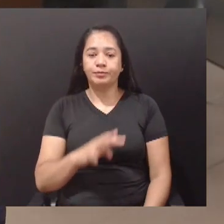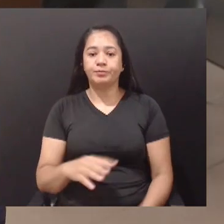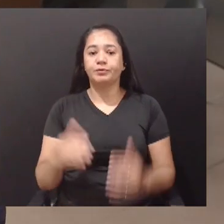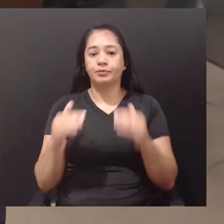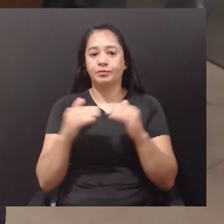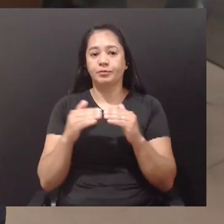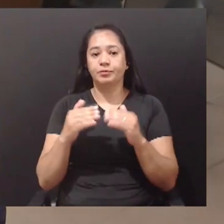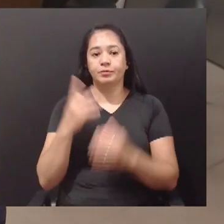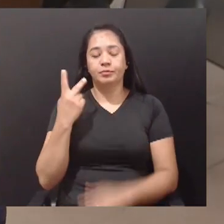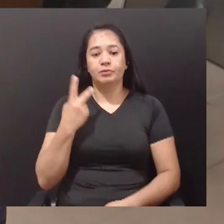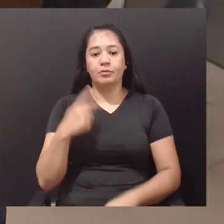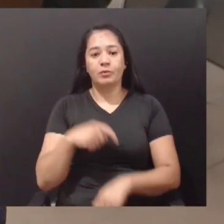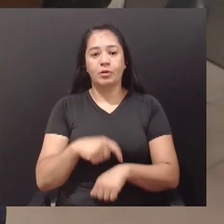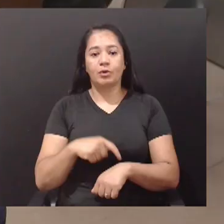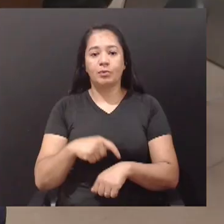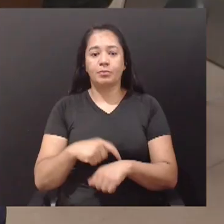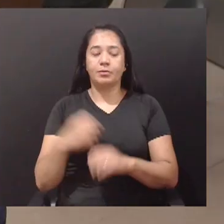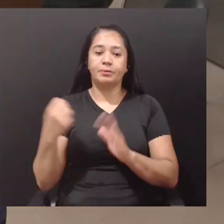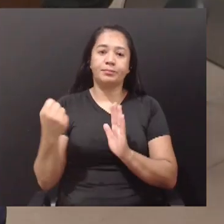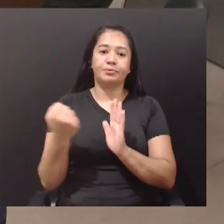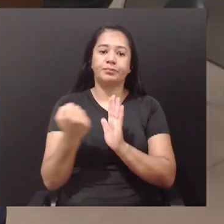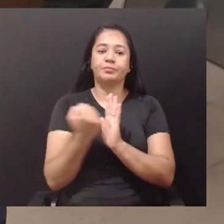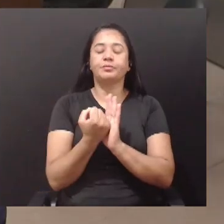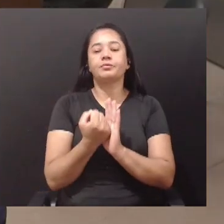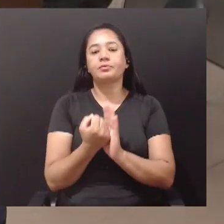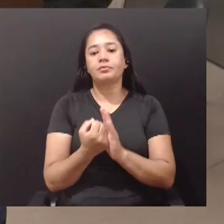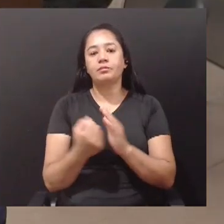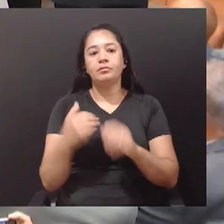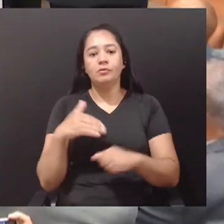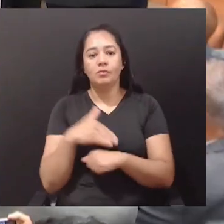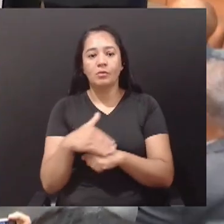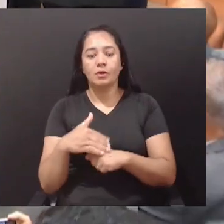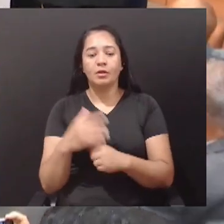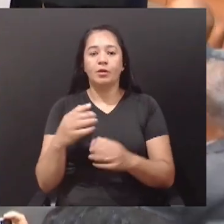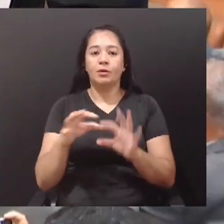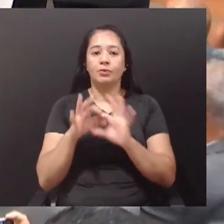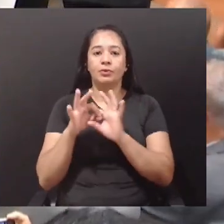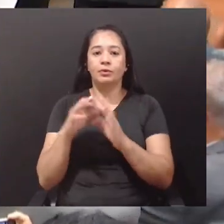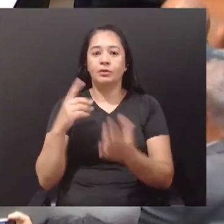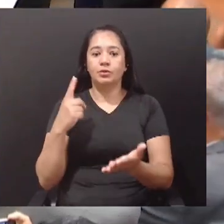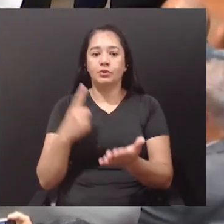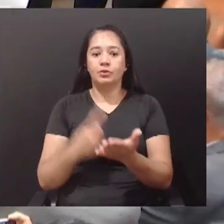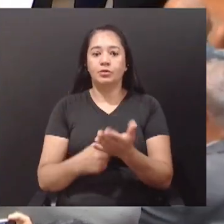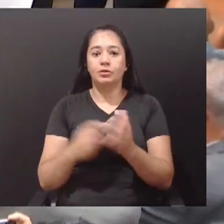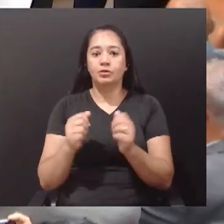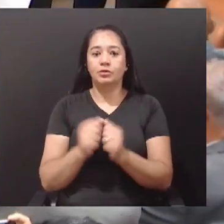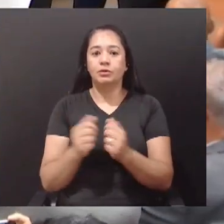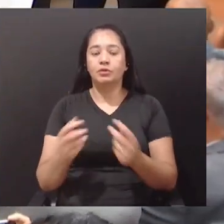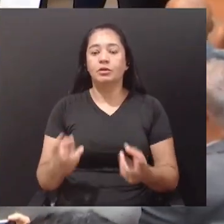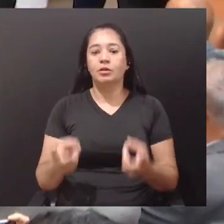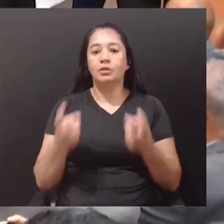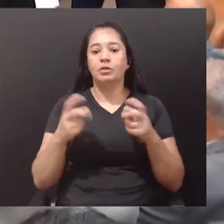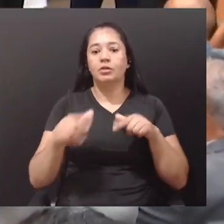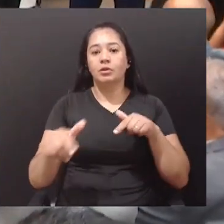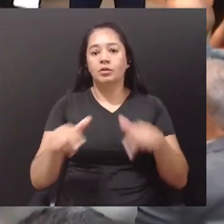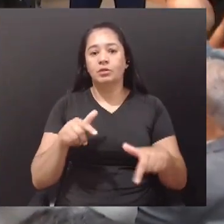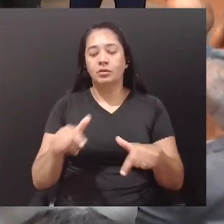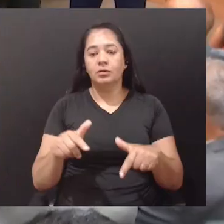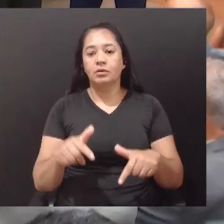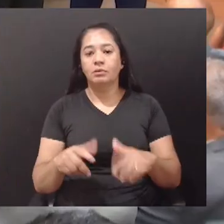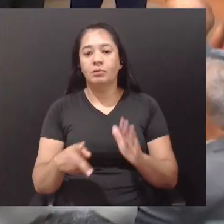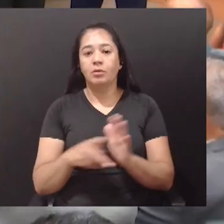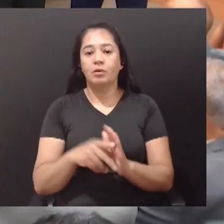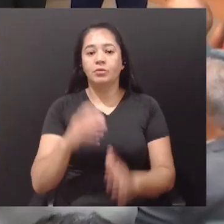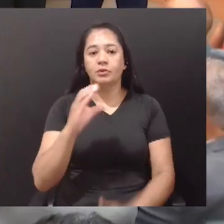foi um momento histórico de diálogo, união e compromisso, com o reconhecimento do trabalho dos capelães.